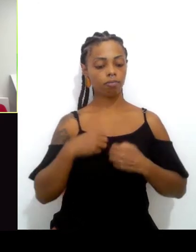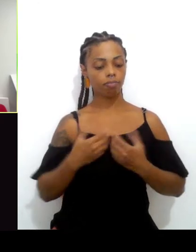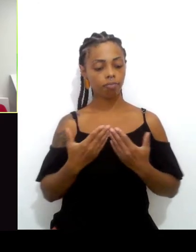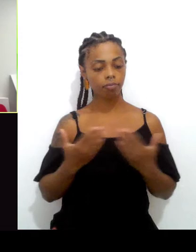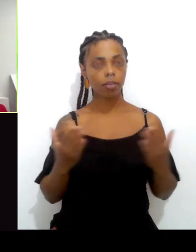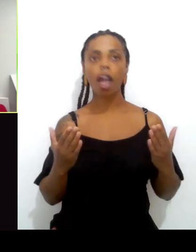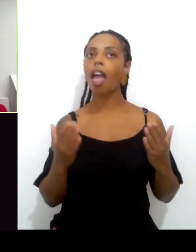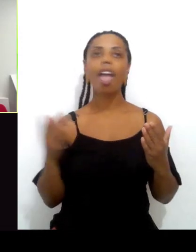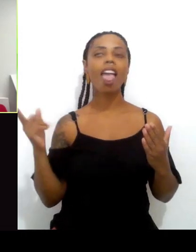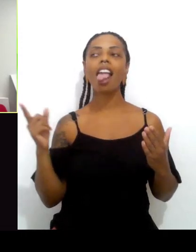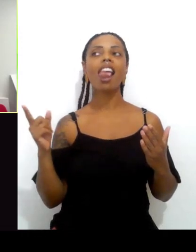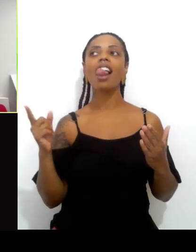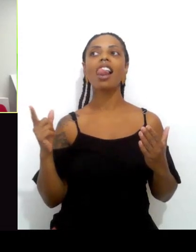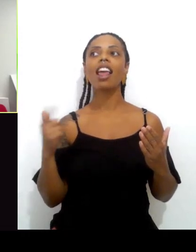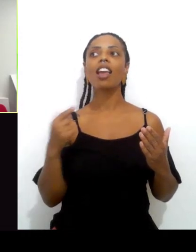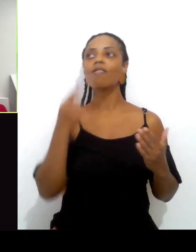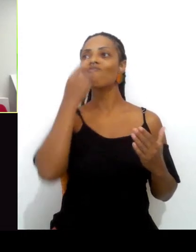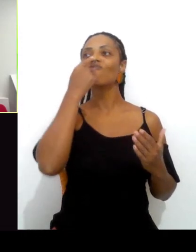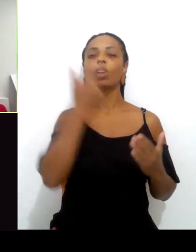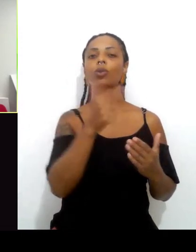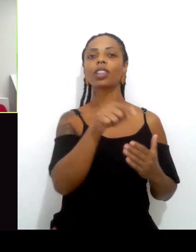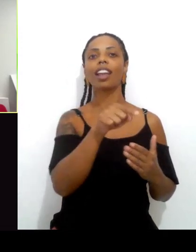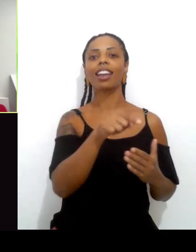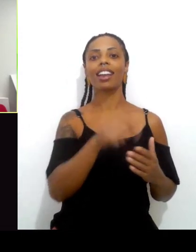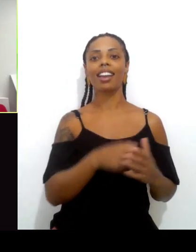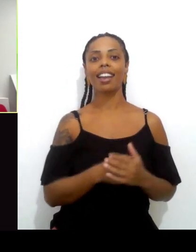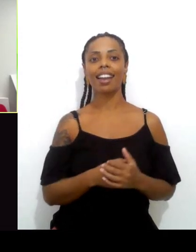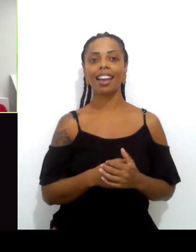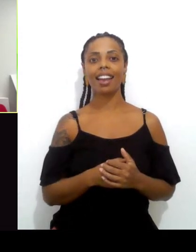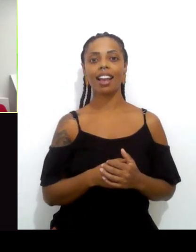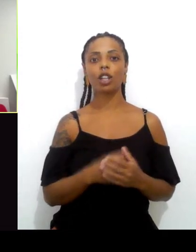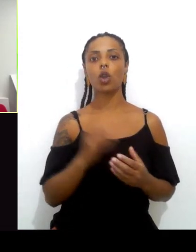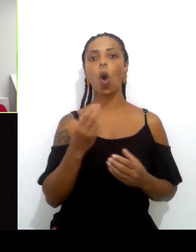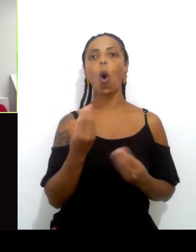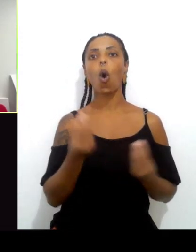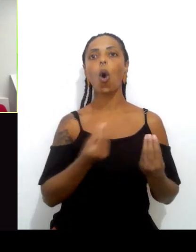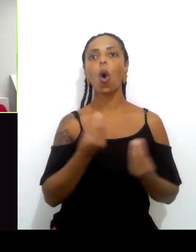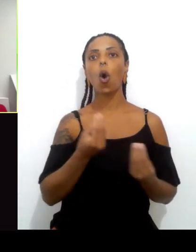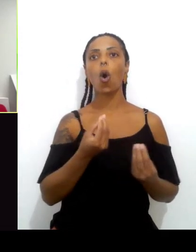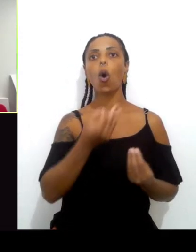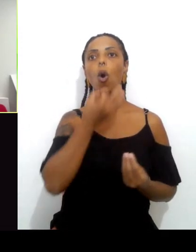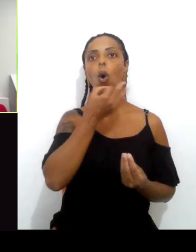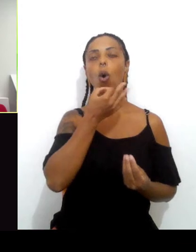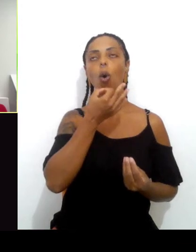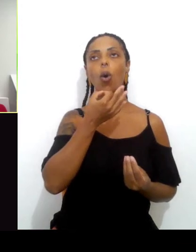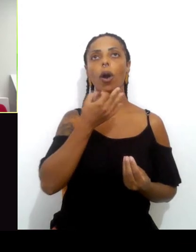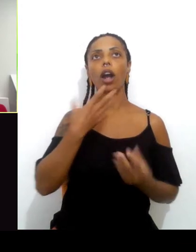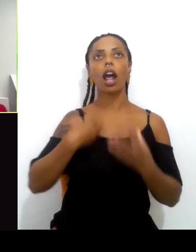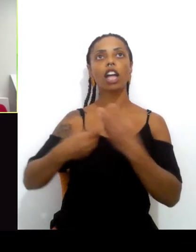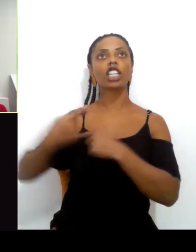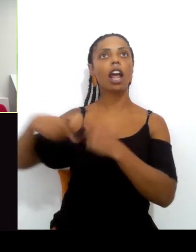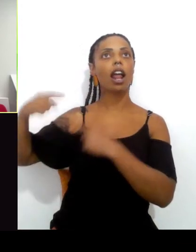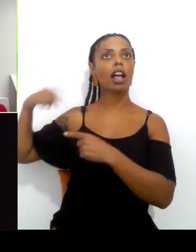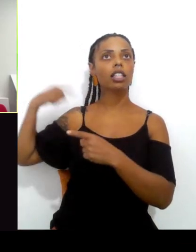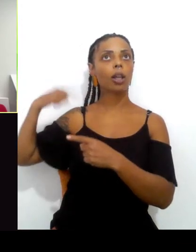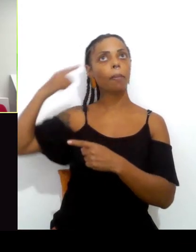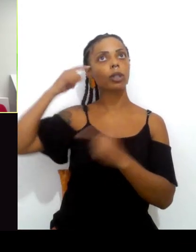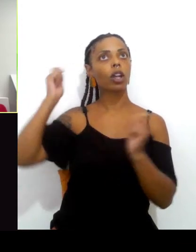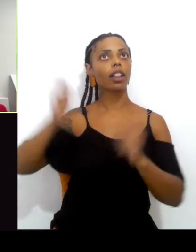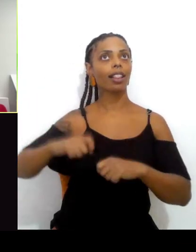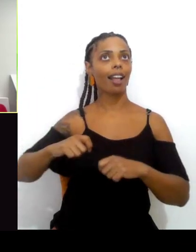identificava o modo como as antigas gerações achavam ser possível ele não queria esses